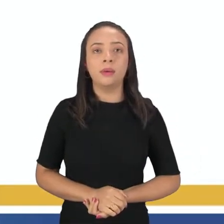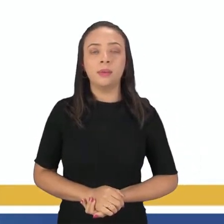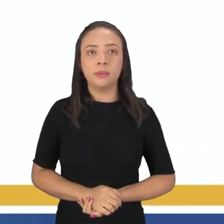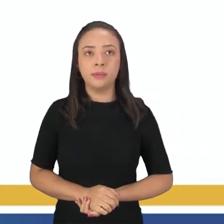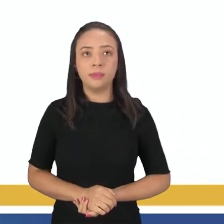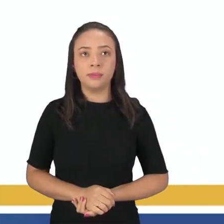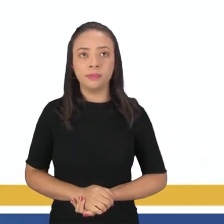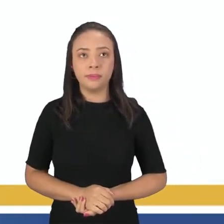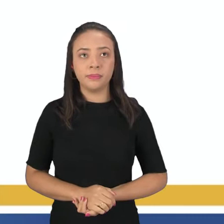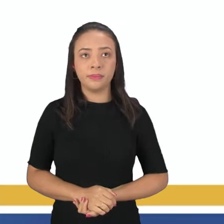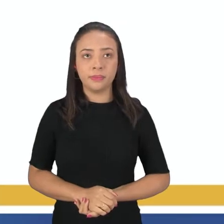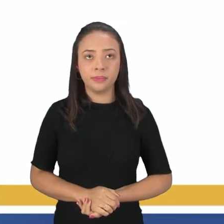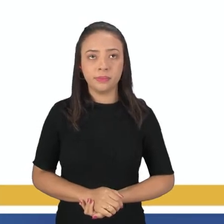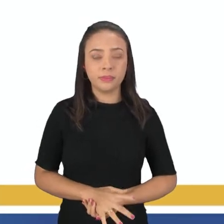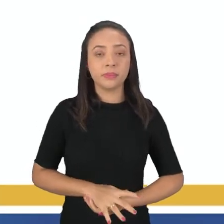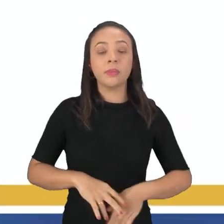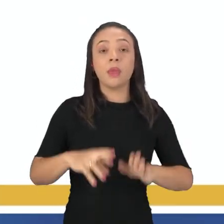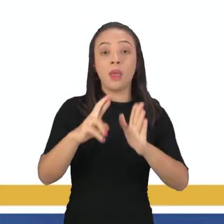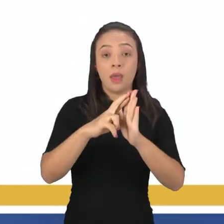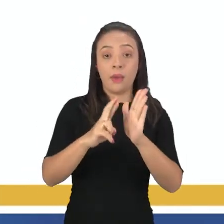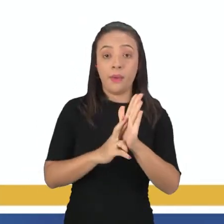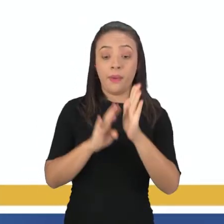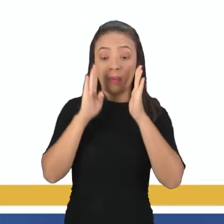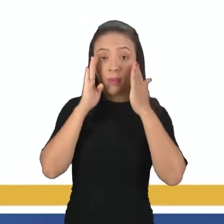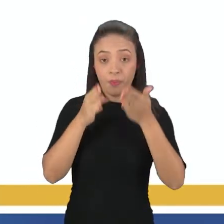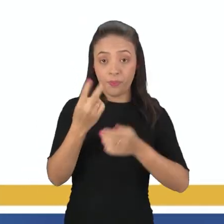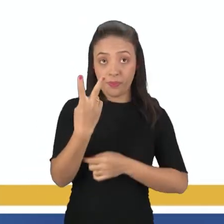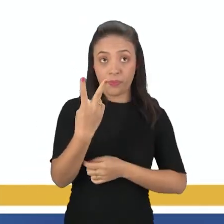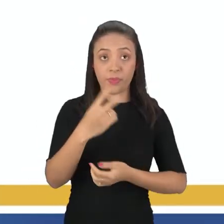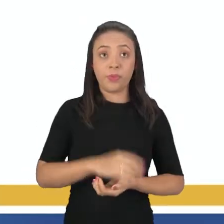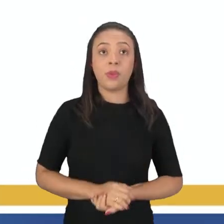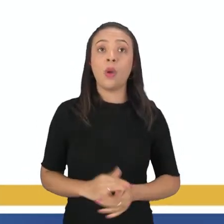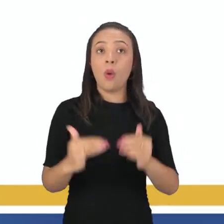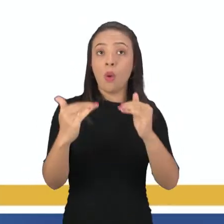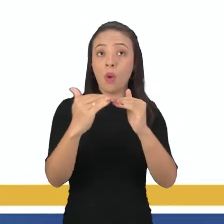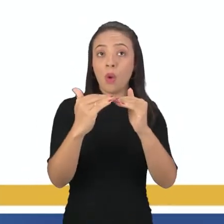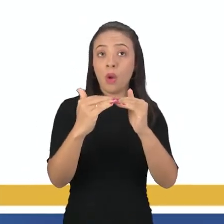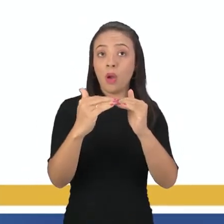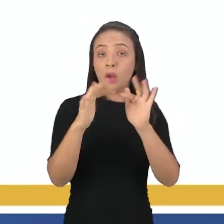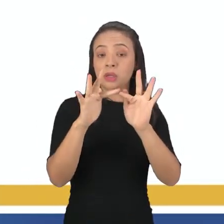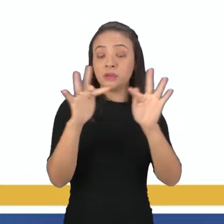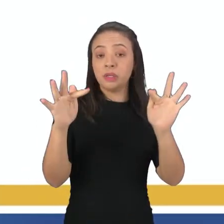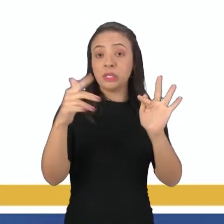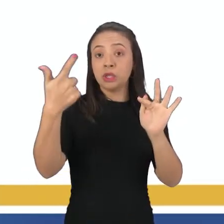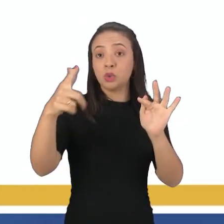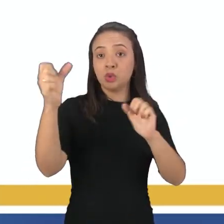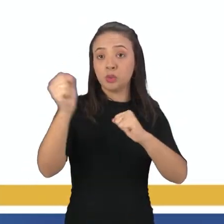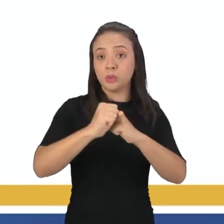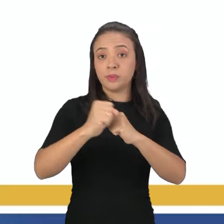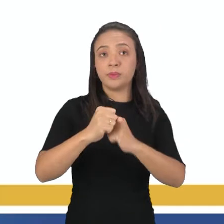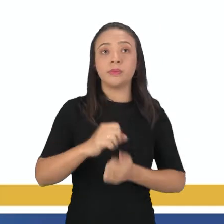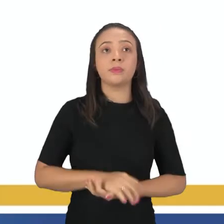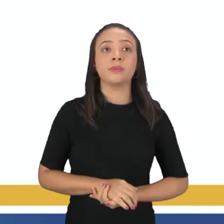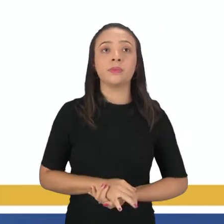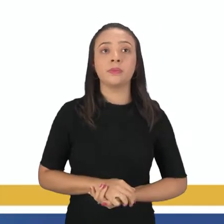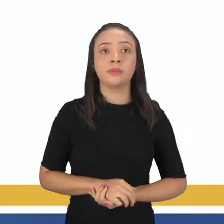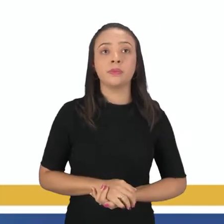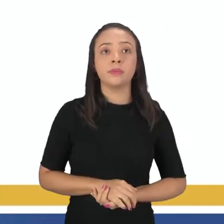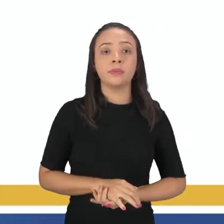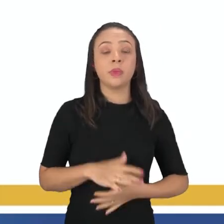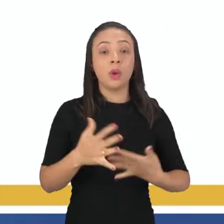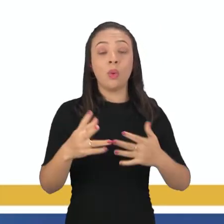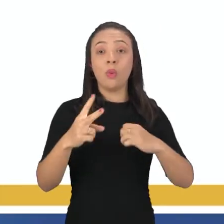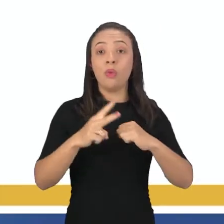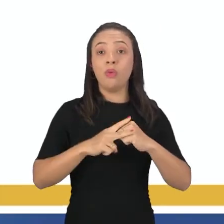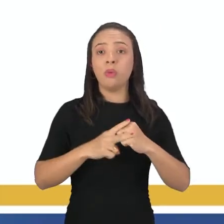comer? Regras específicas 2. Concordância em orações sem sujeito. O verbo